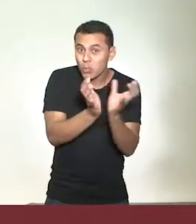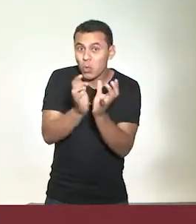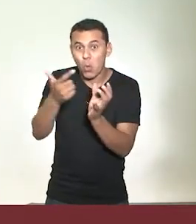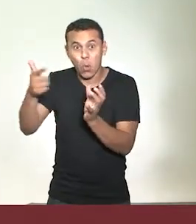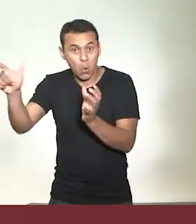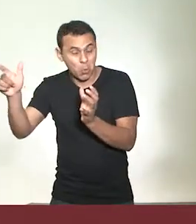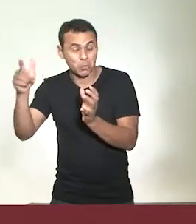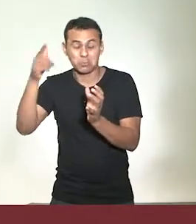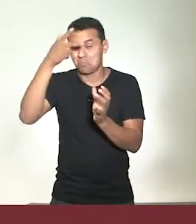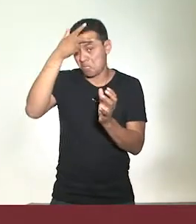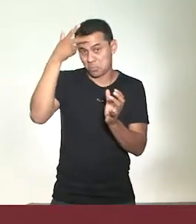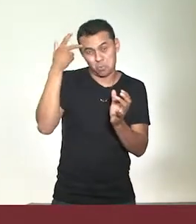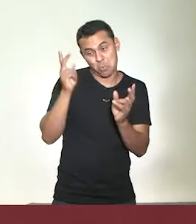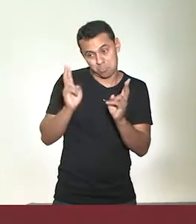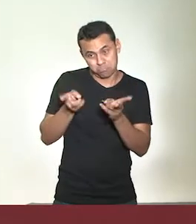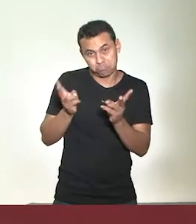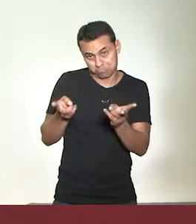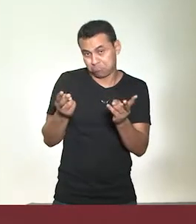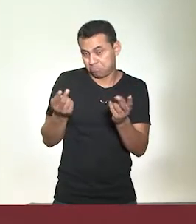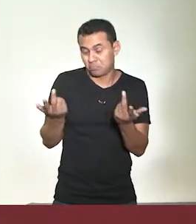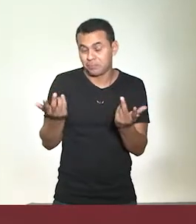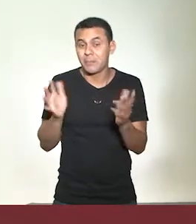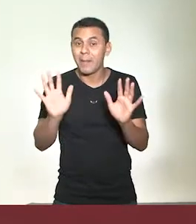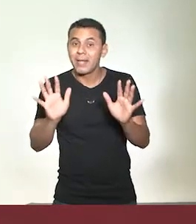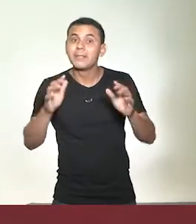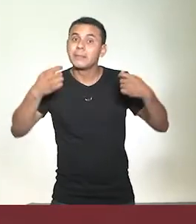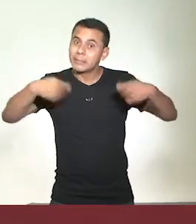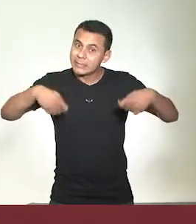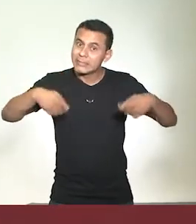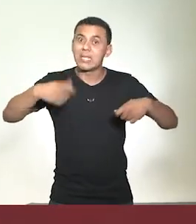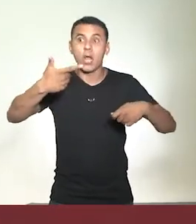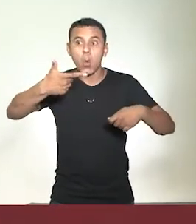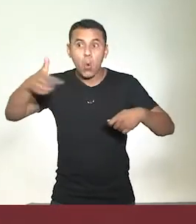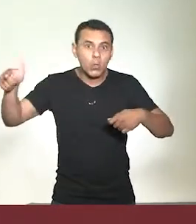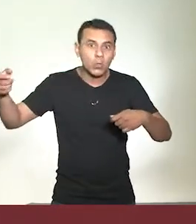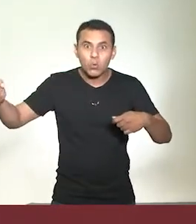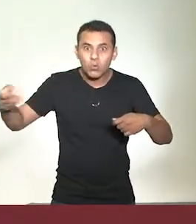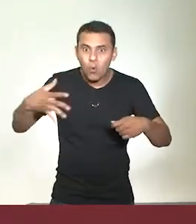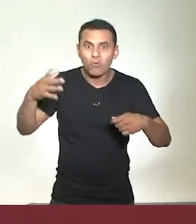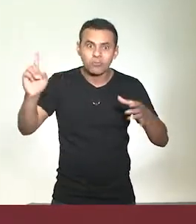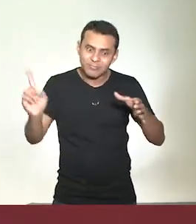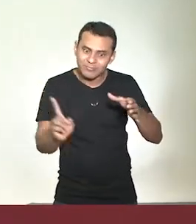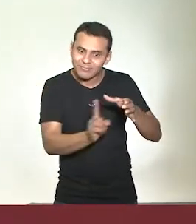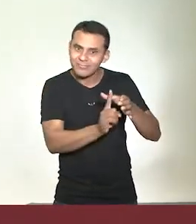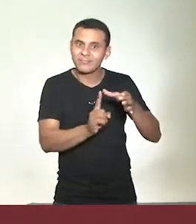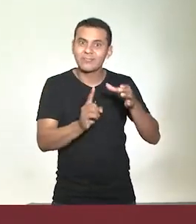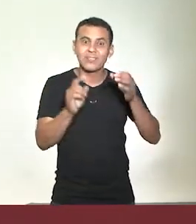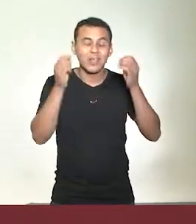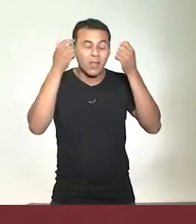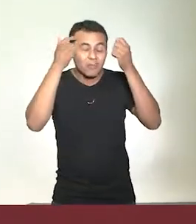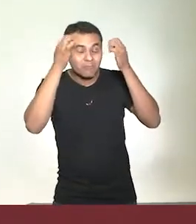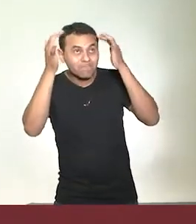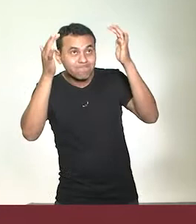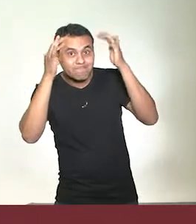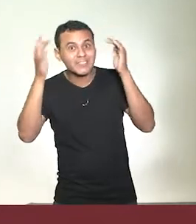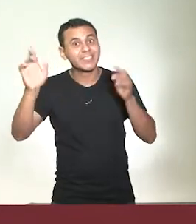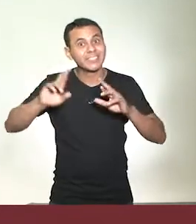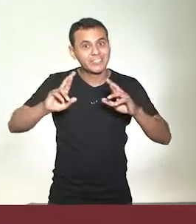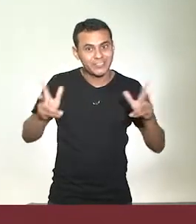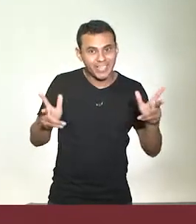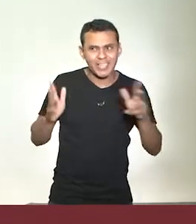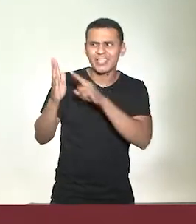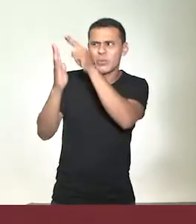podem ser as mesmas pessoas mas a gente espera que haja renovação sempre né que essas pessoas com outros olhares